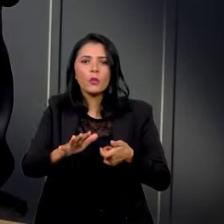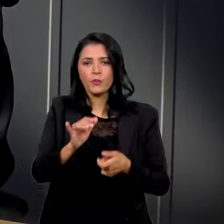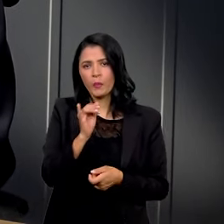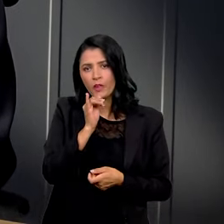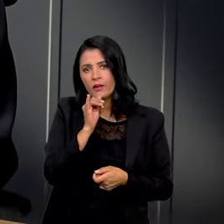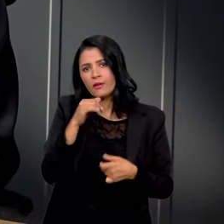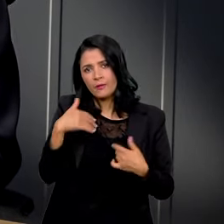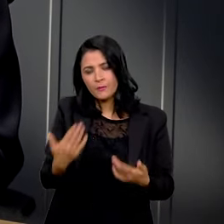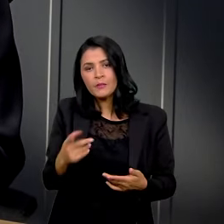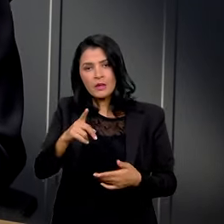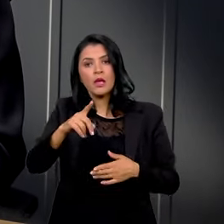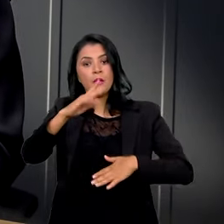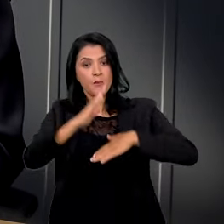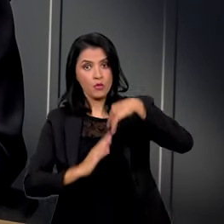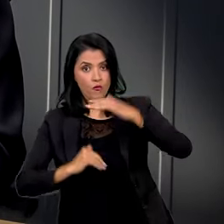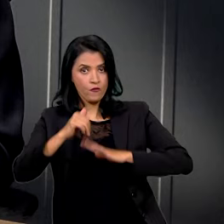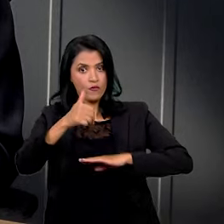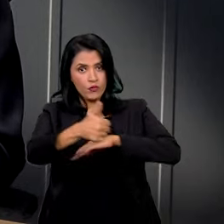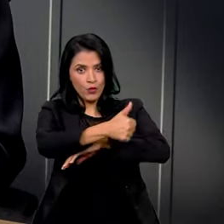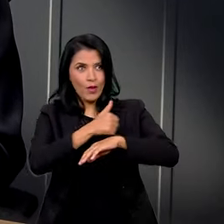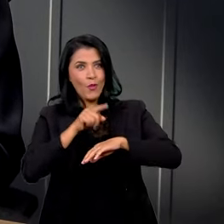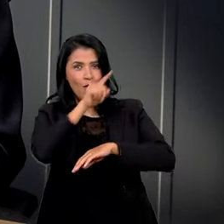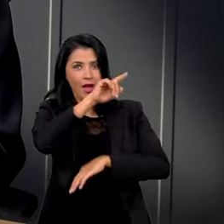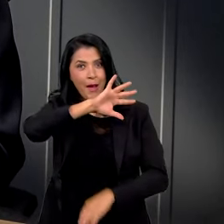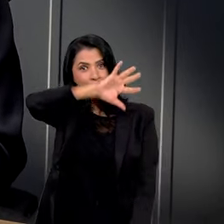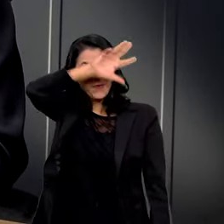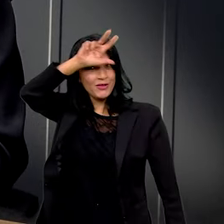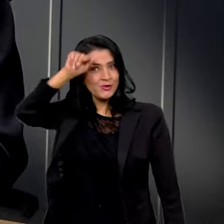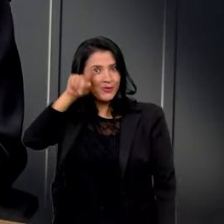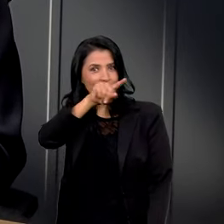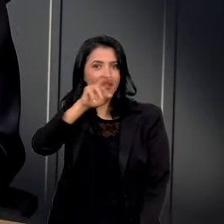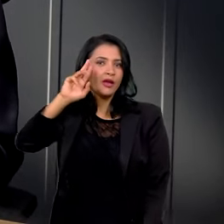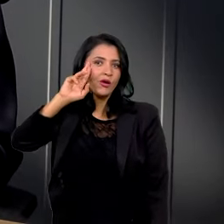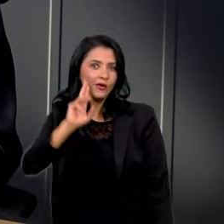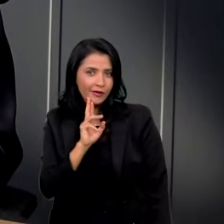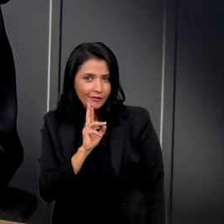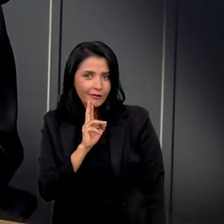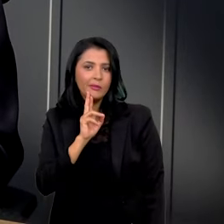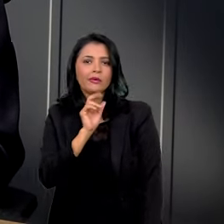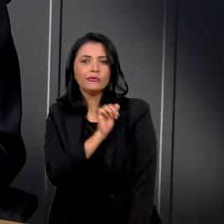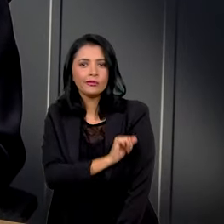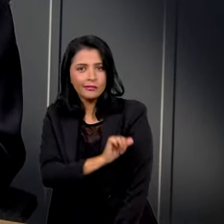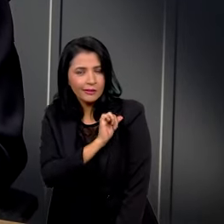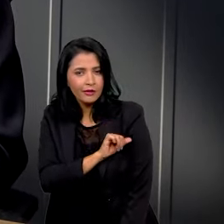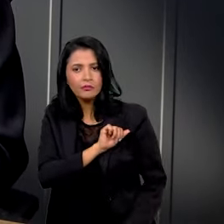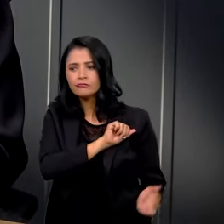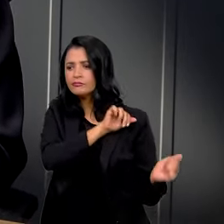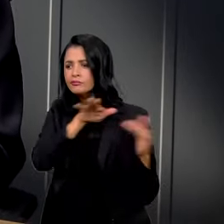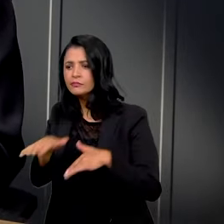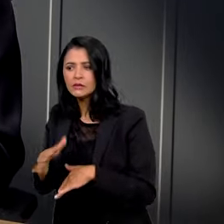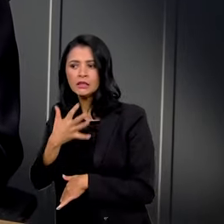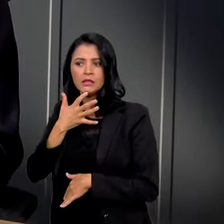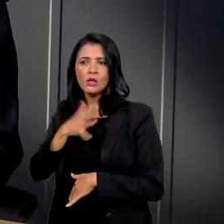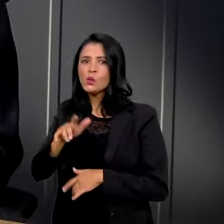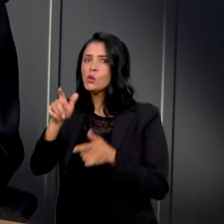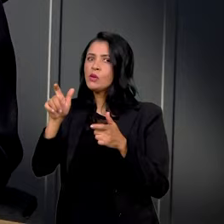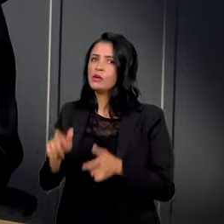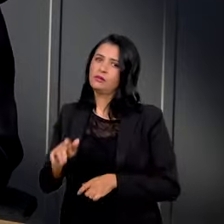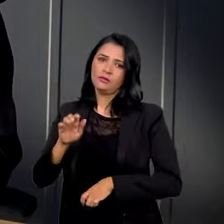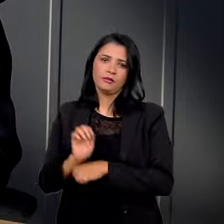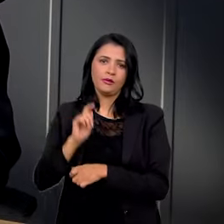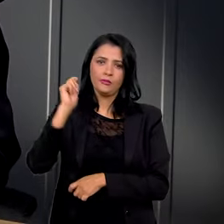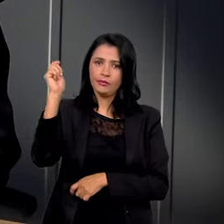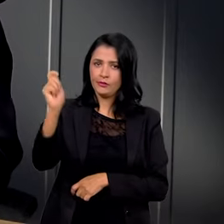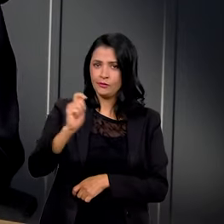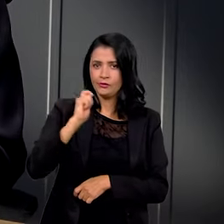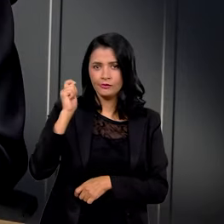território né Eh temos profissionais que estão vindo do Amazonas de Roraima do Rio de Janeiro e que não conhece necessariamente